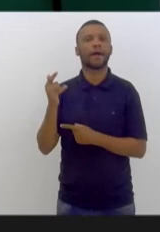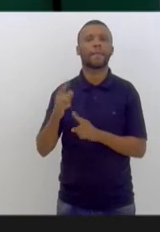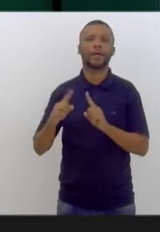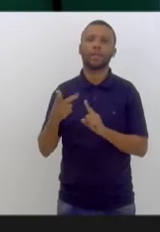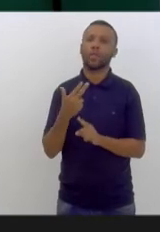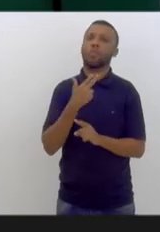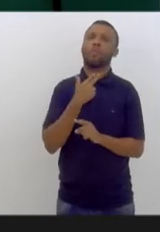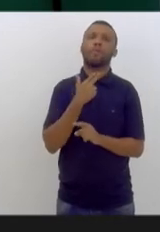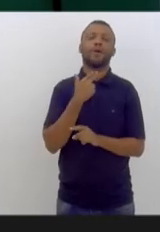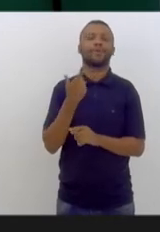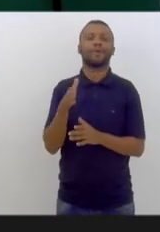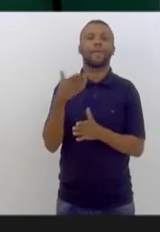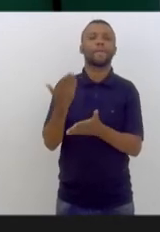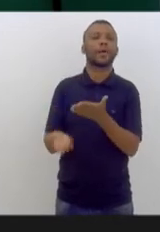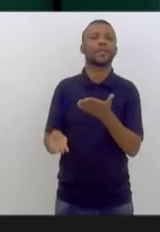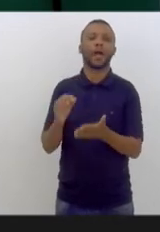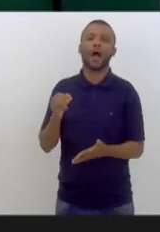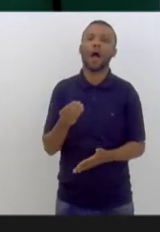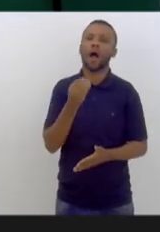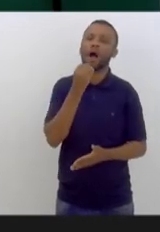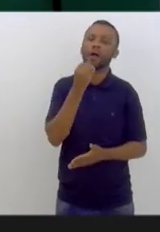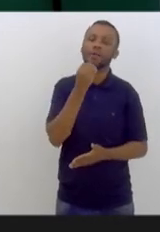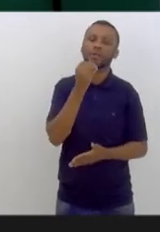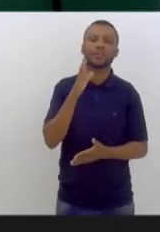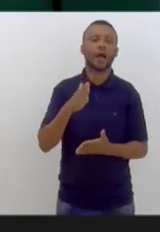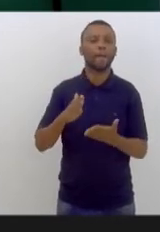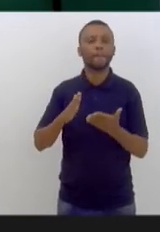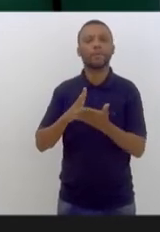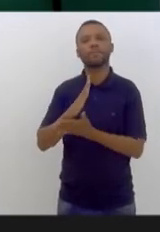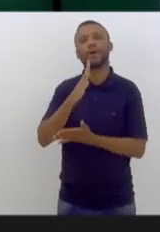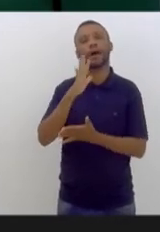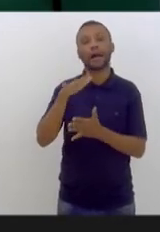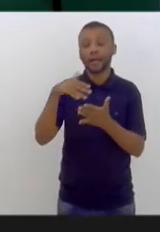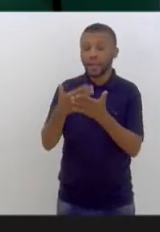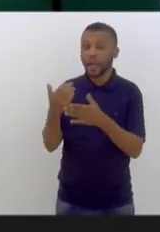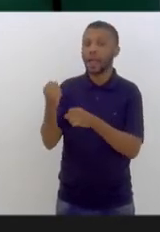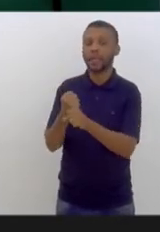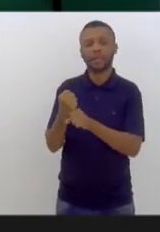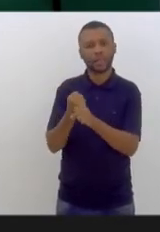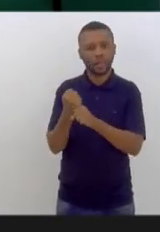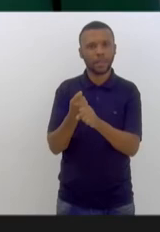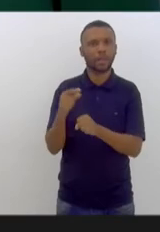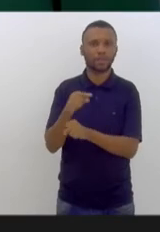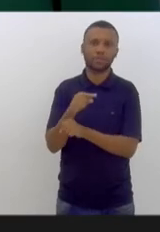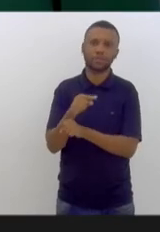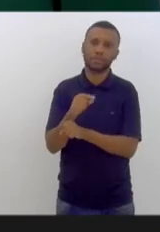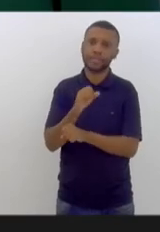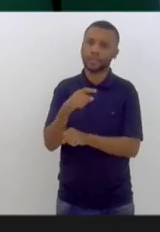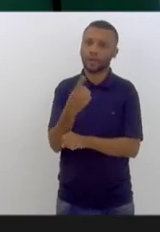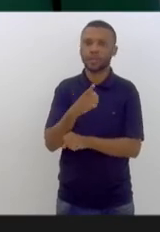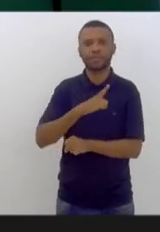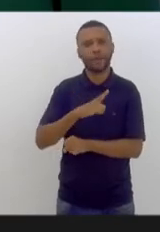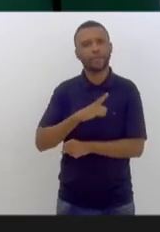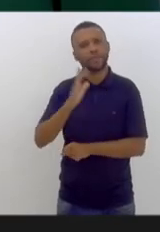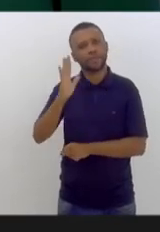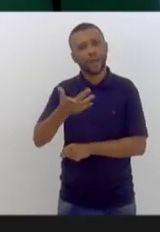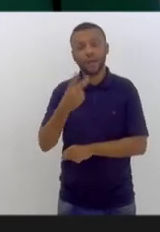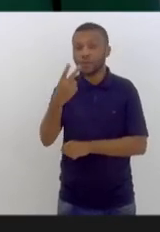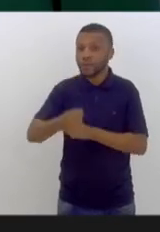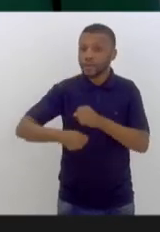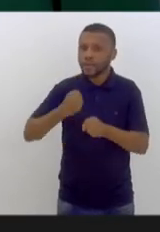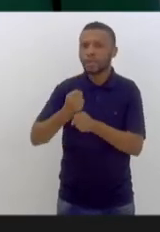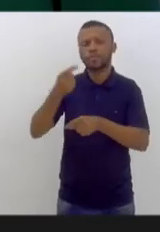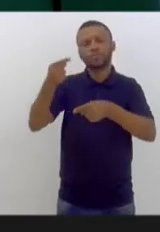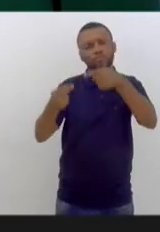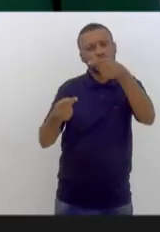perder a chance de aprovar ainda este ano, uma vez que nós já tivemos 2 anos para